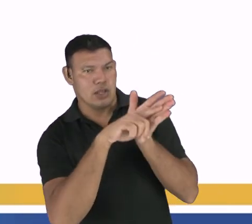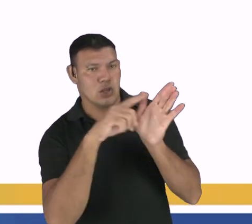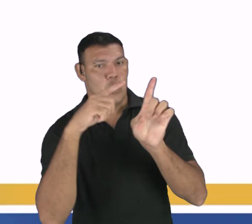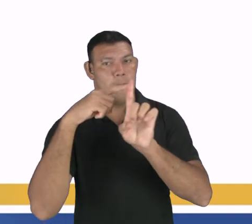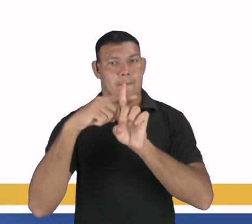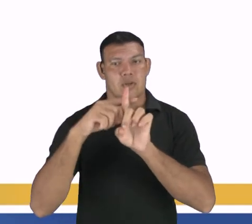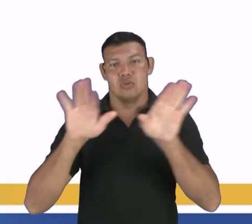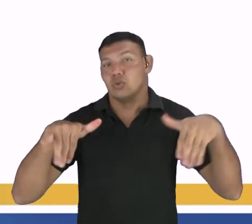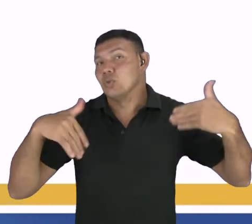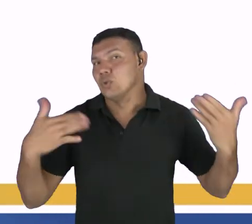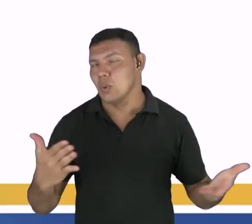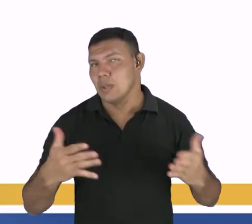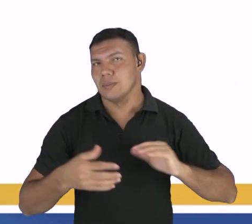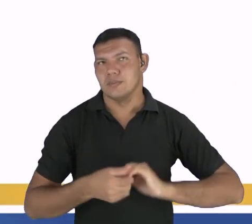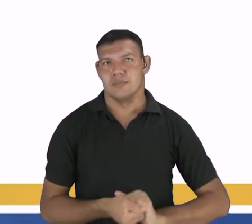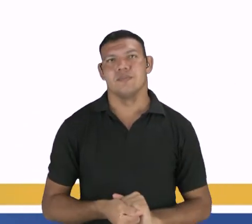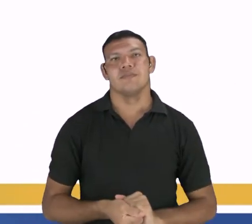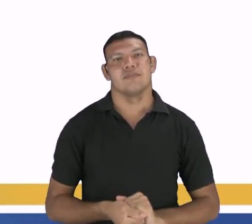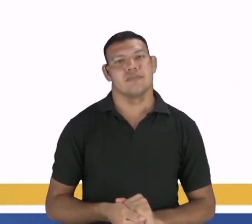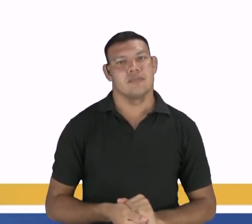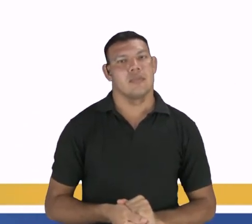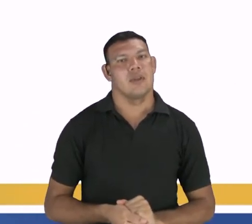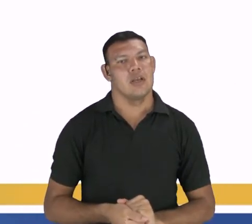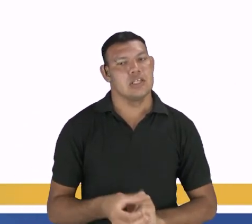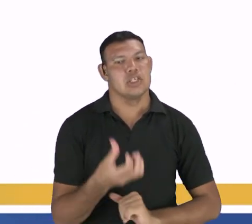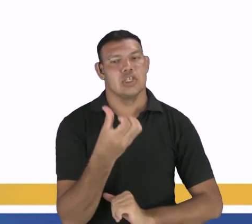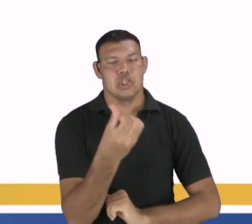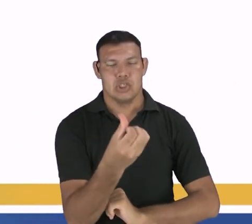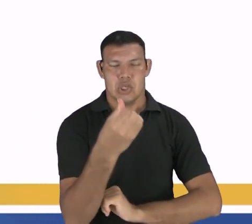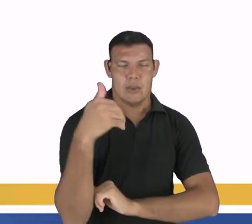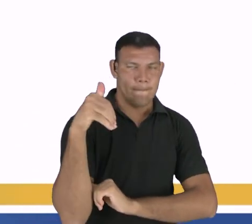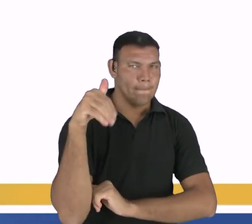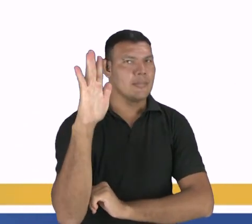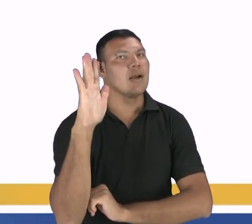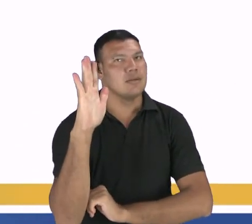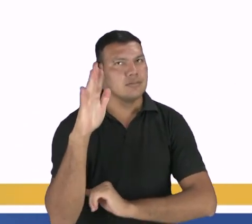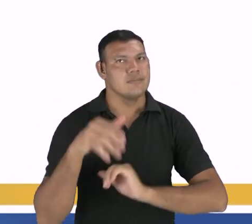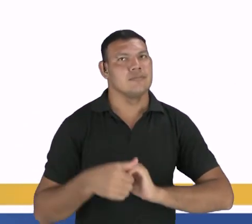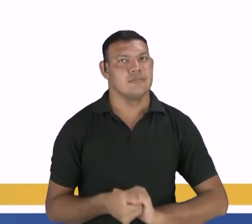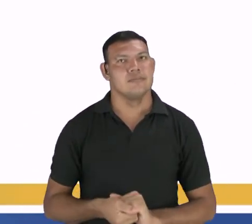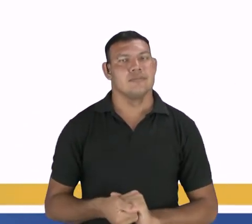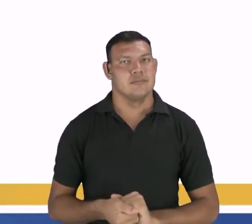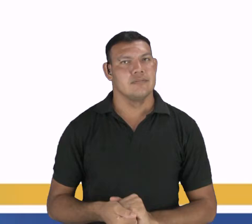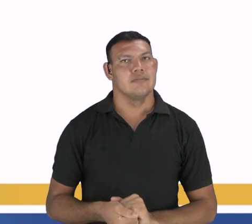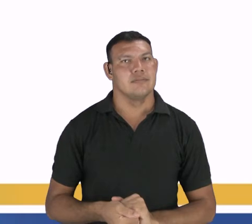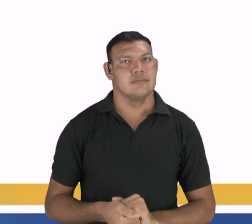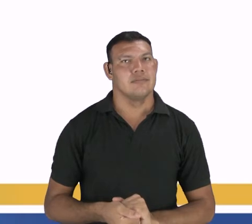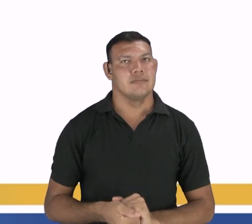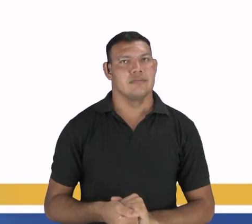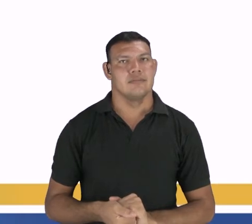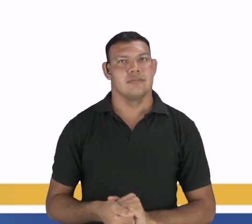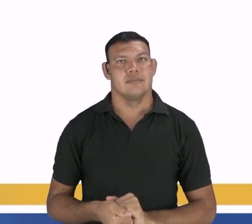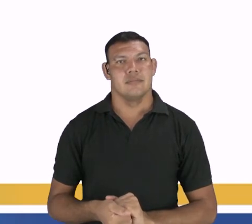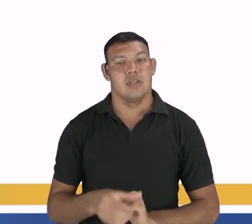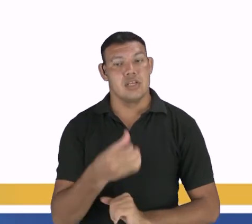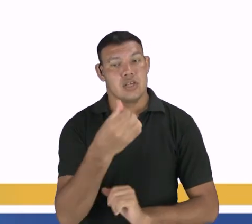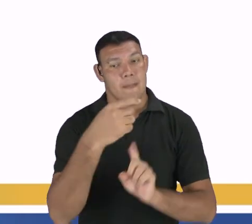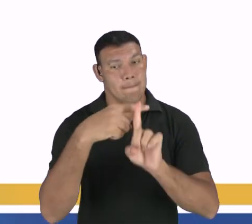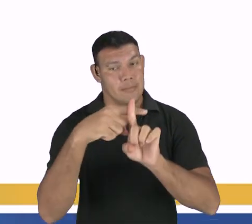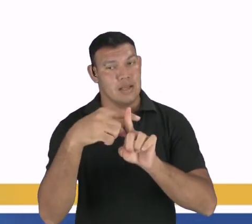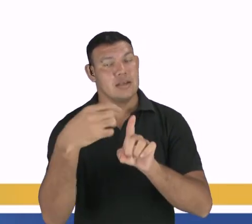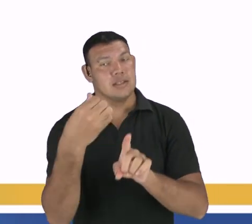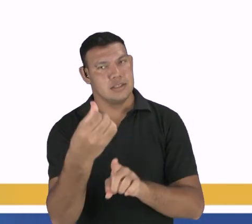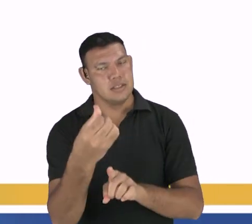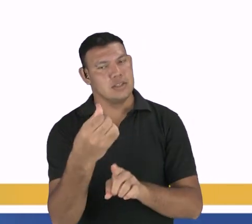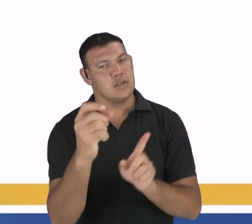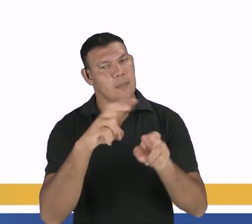o sinal, né, do maior número aí em módulo, que é positivo, né, o sinal do 6. Então,